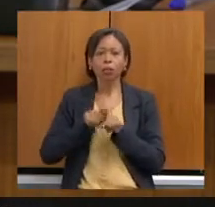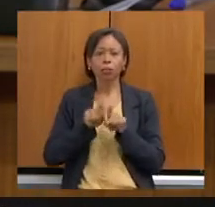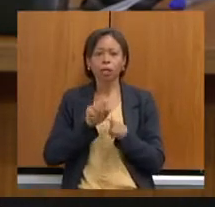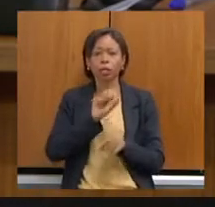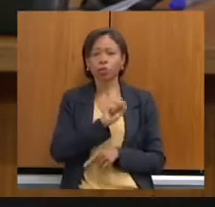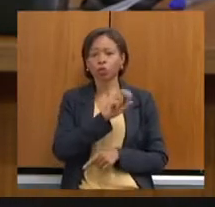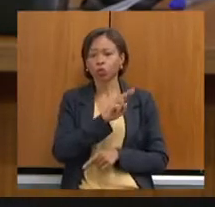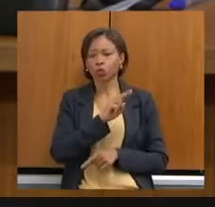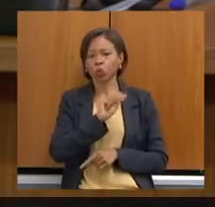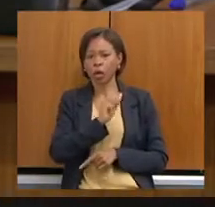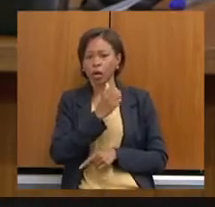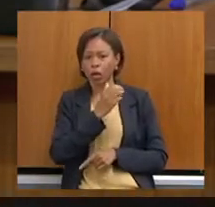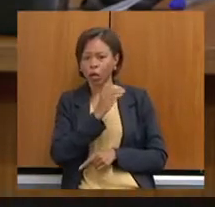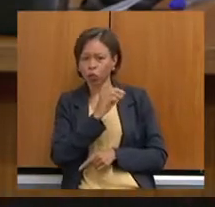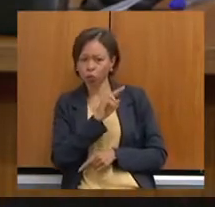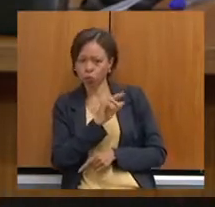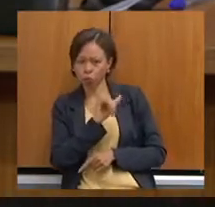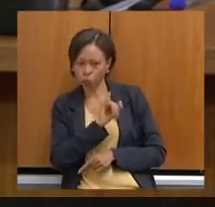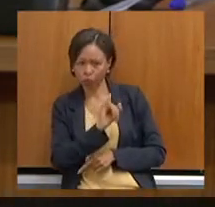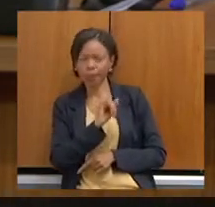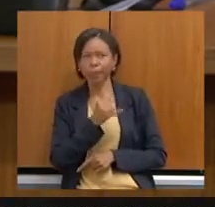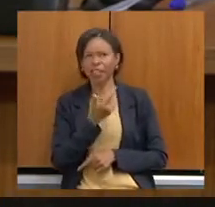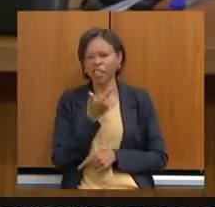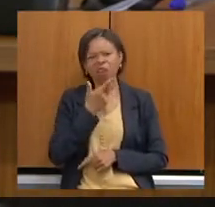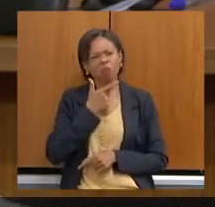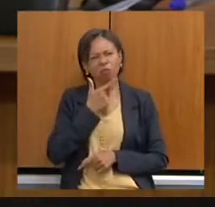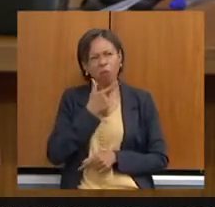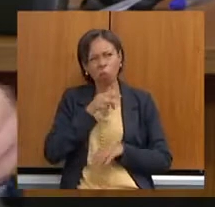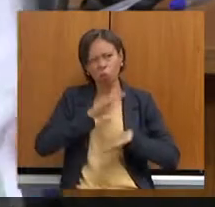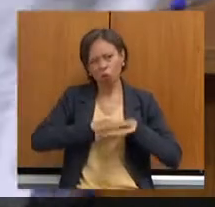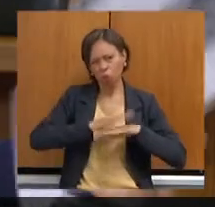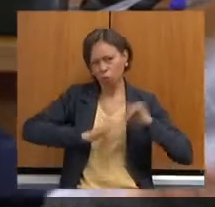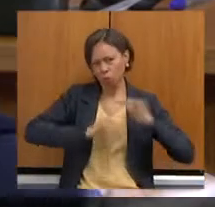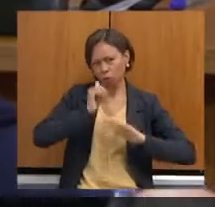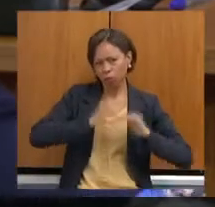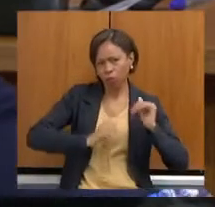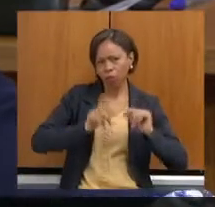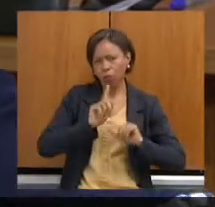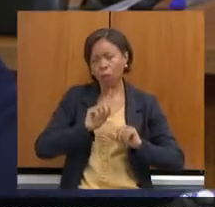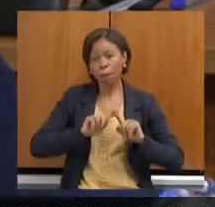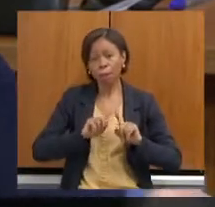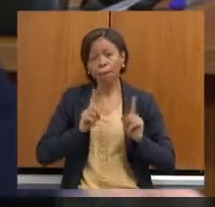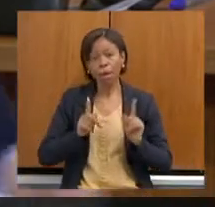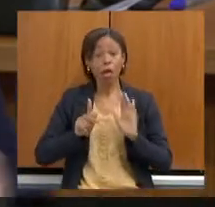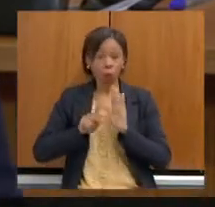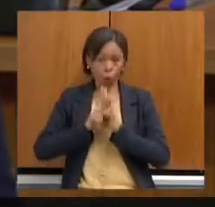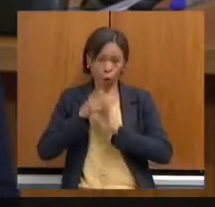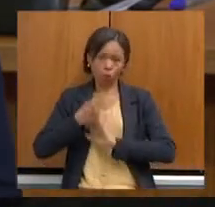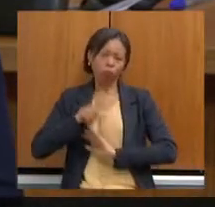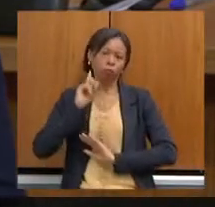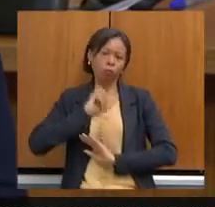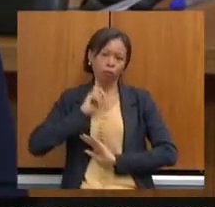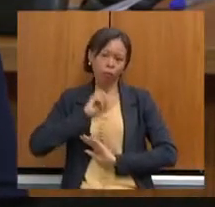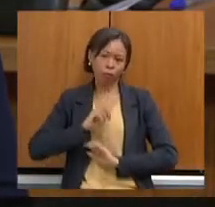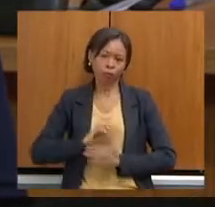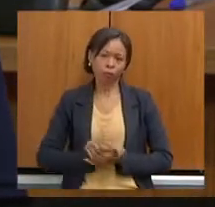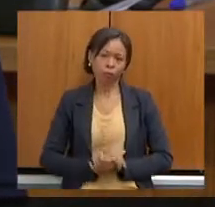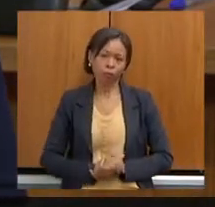e o queijo cabacinha que embora não sejam queijo minas artesanal é um produto artesanal do nosso Estado